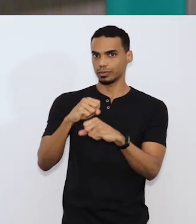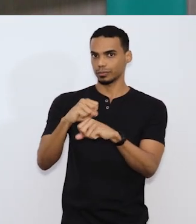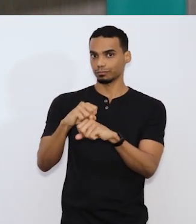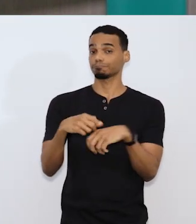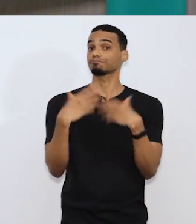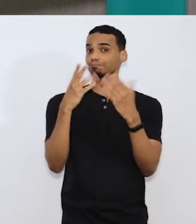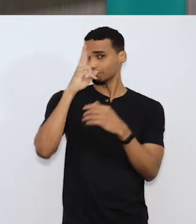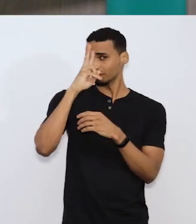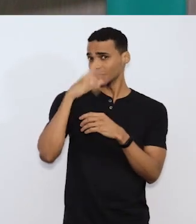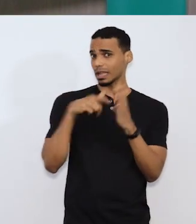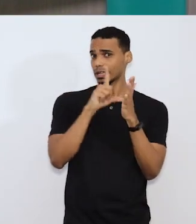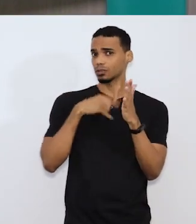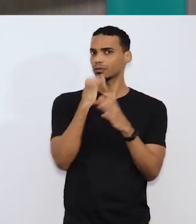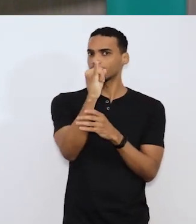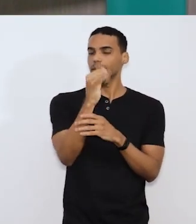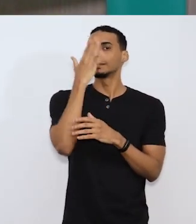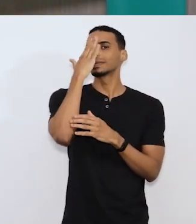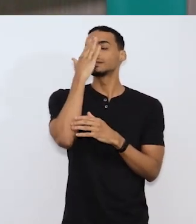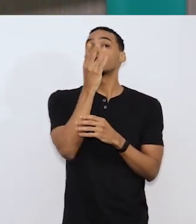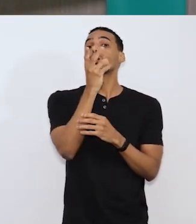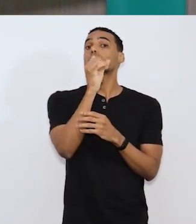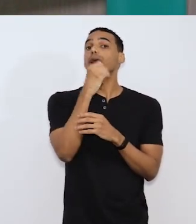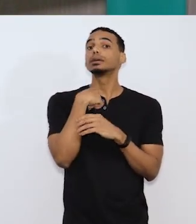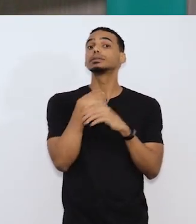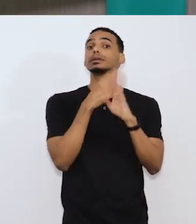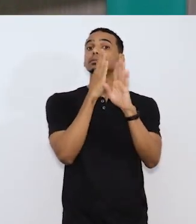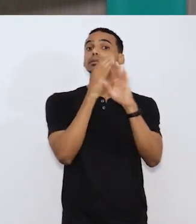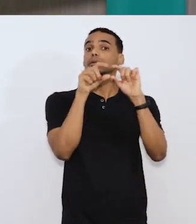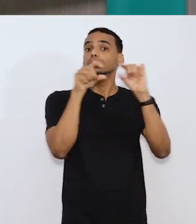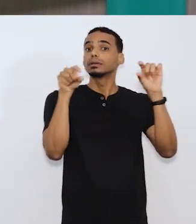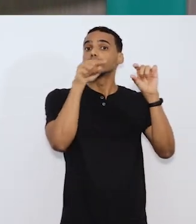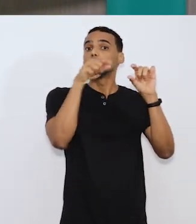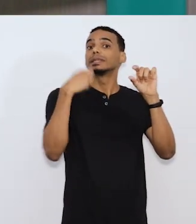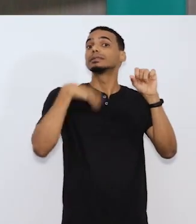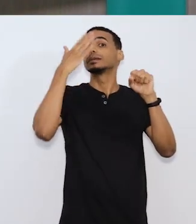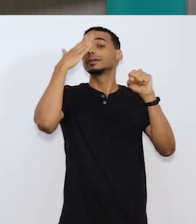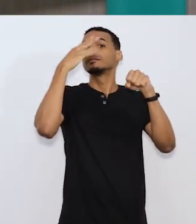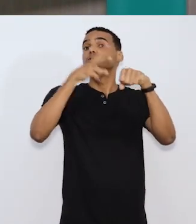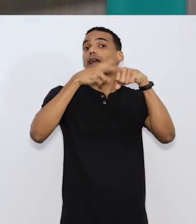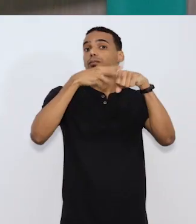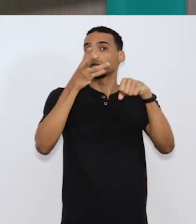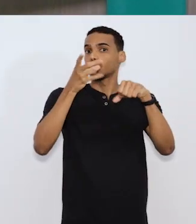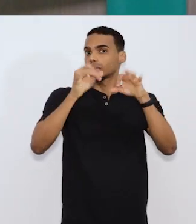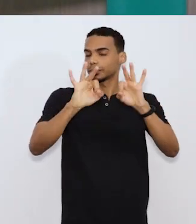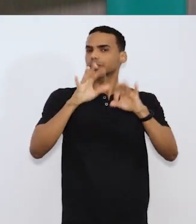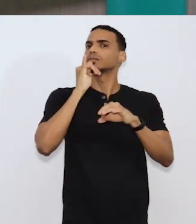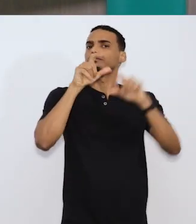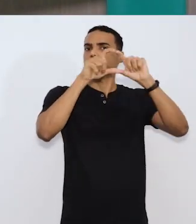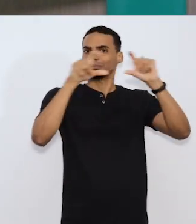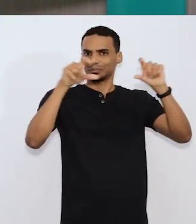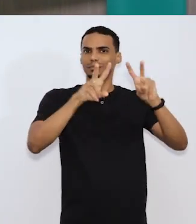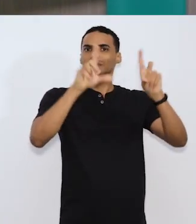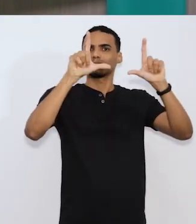para vocês que, para a gente identificar o número de orações, eu preciso identificar os verbos. Olhando esse primeiro